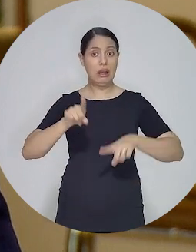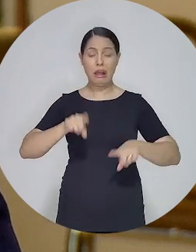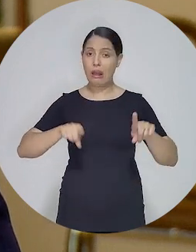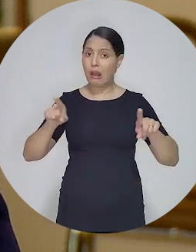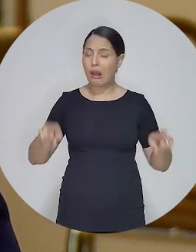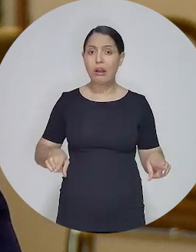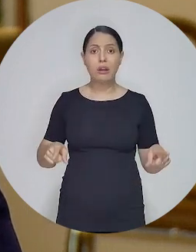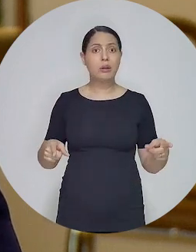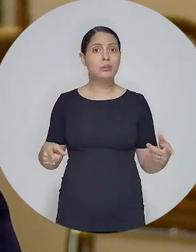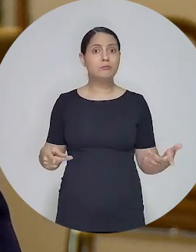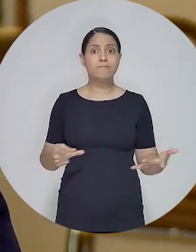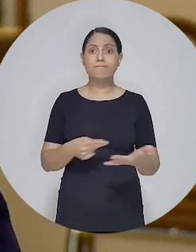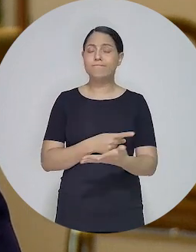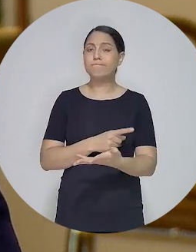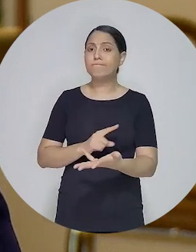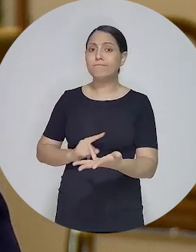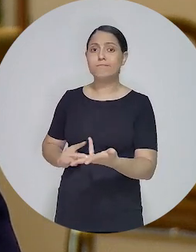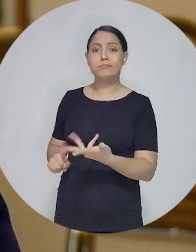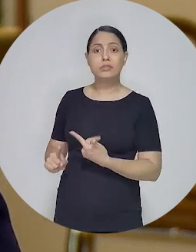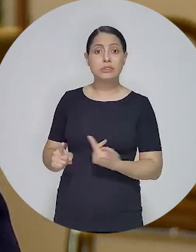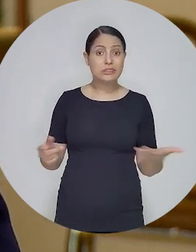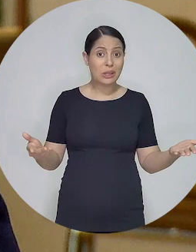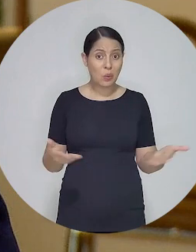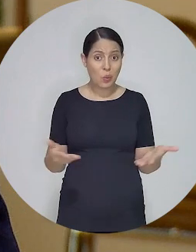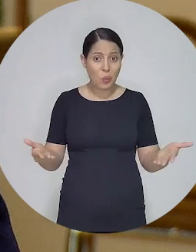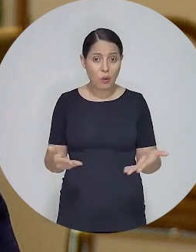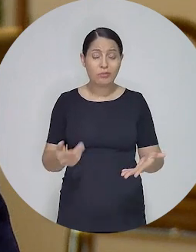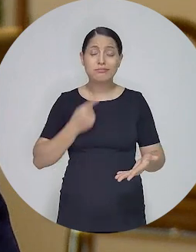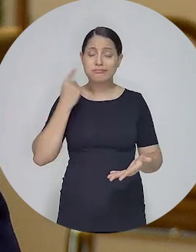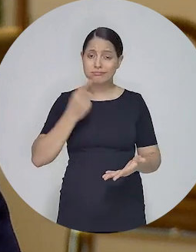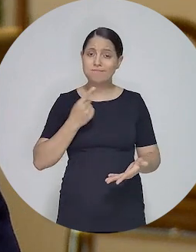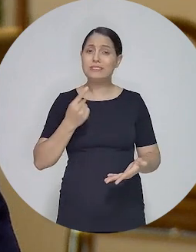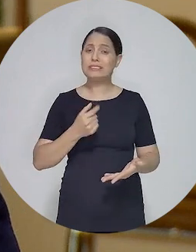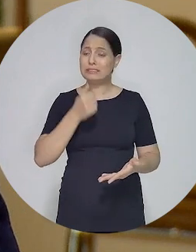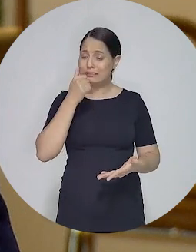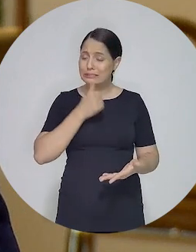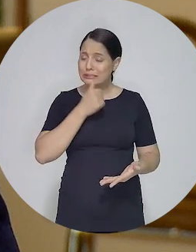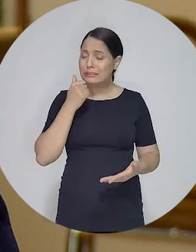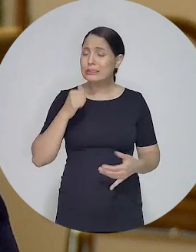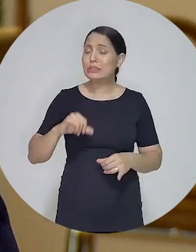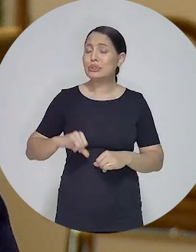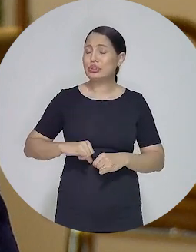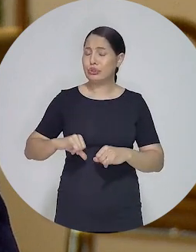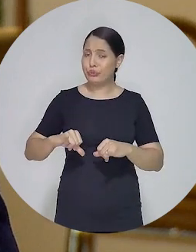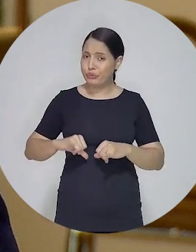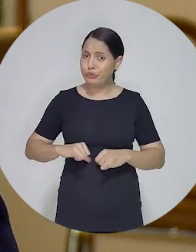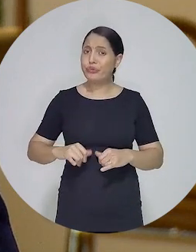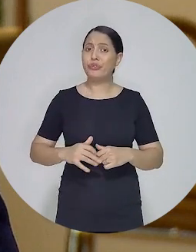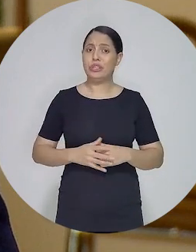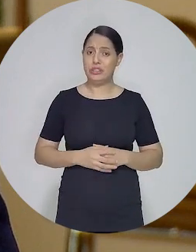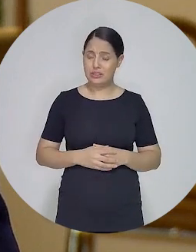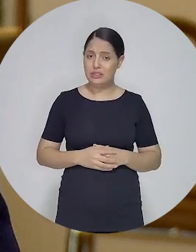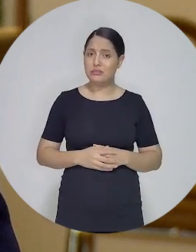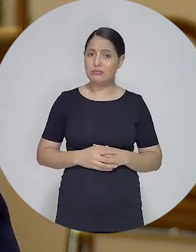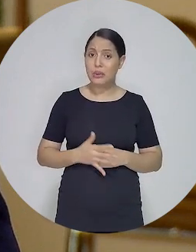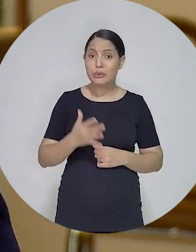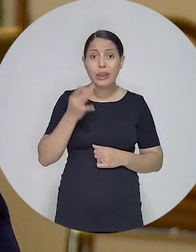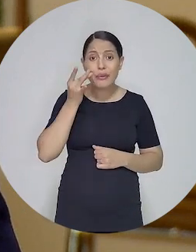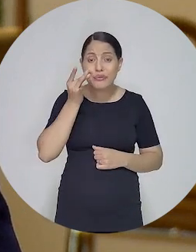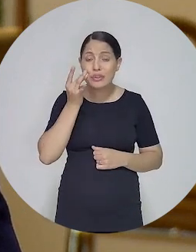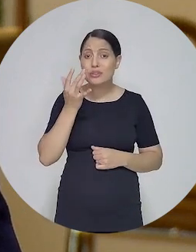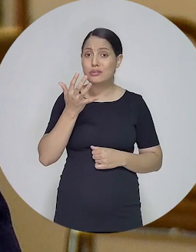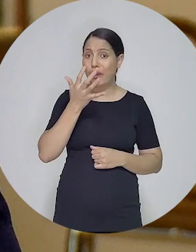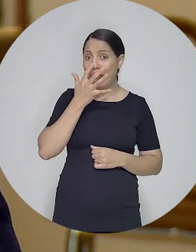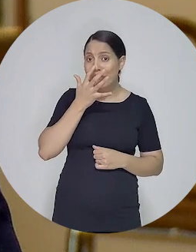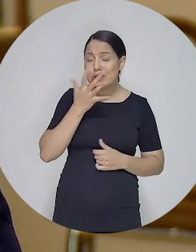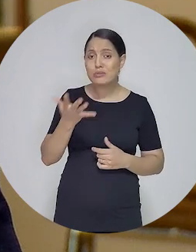adversidades extremas e a advocacia está muito sofrida. Eu tenho ouvido, tenho visto isso. Não há porque aqui tentar tapar